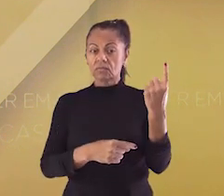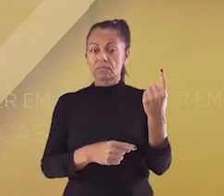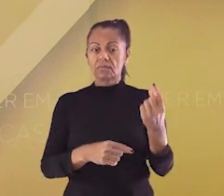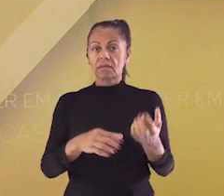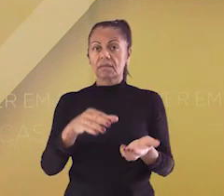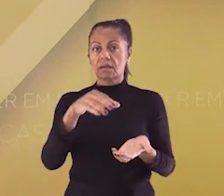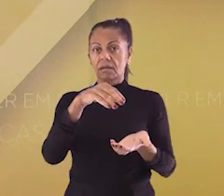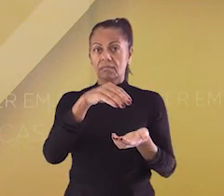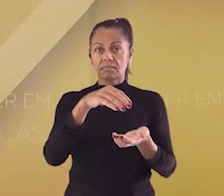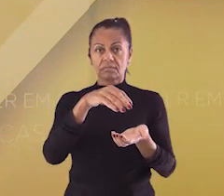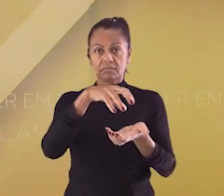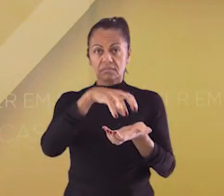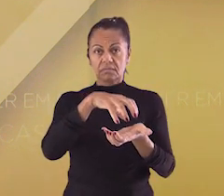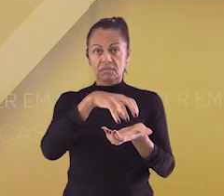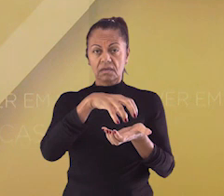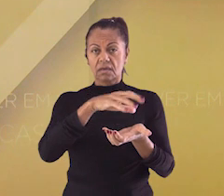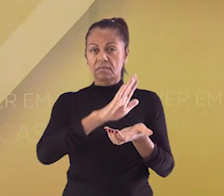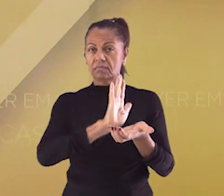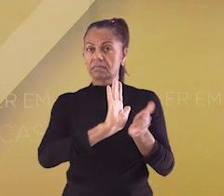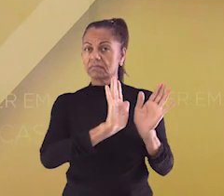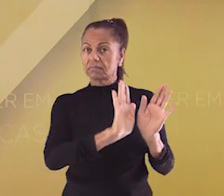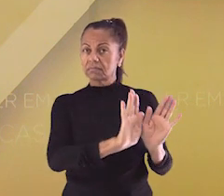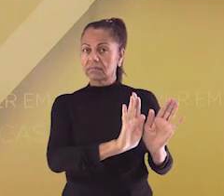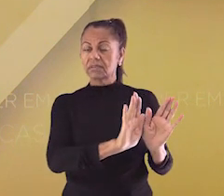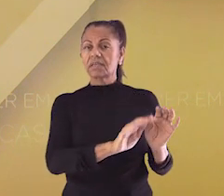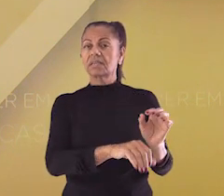E espera uma semana.